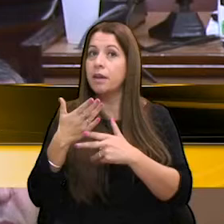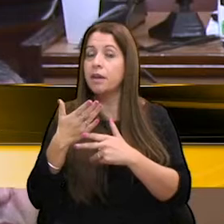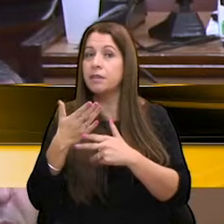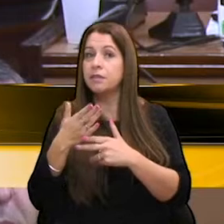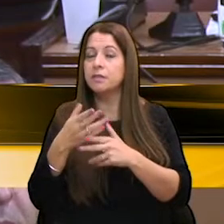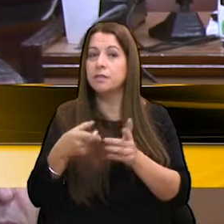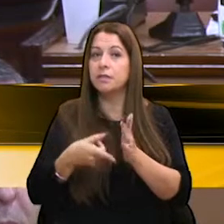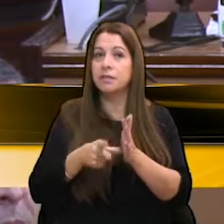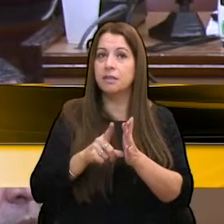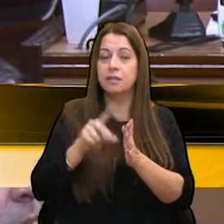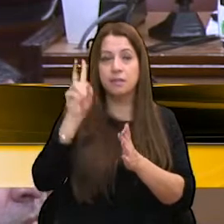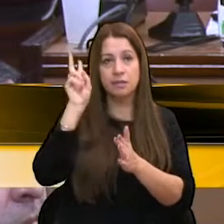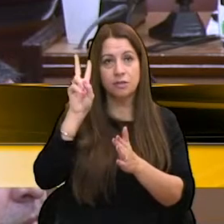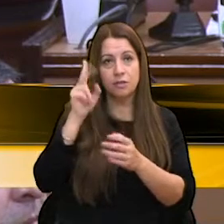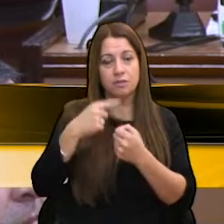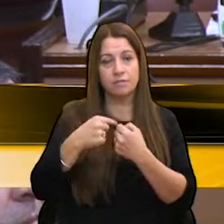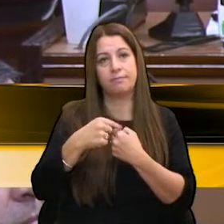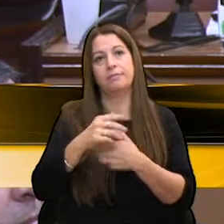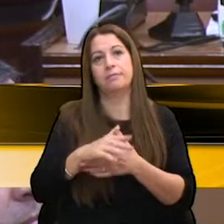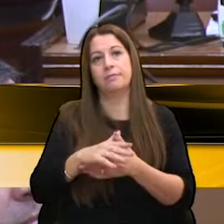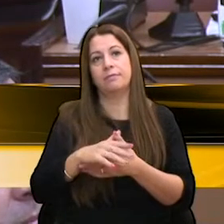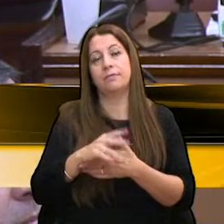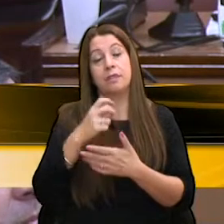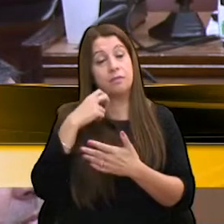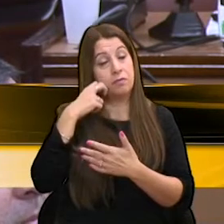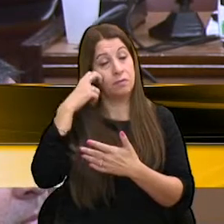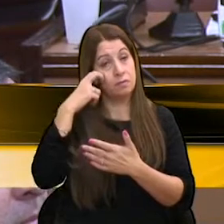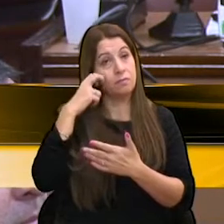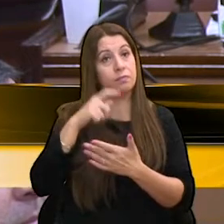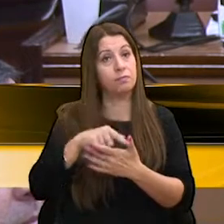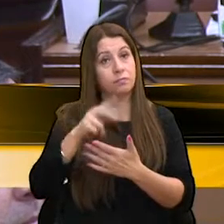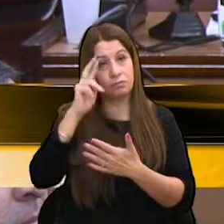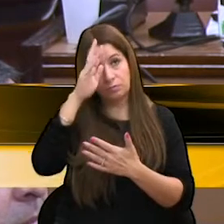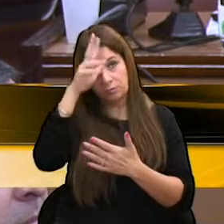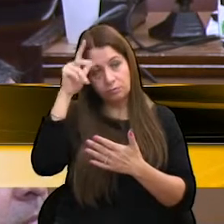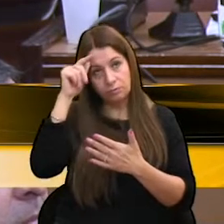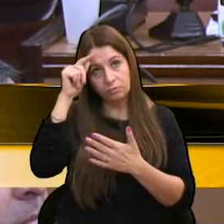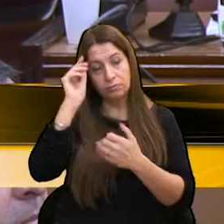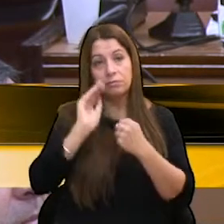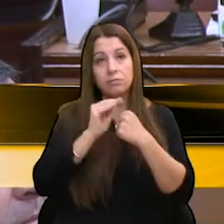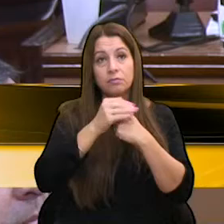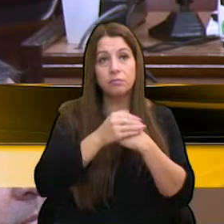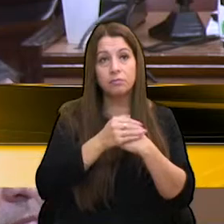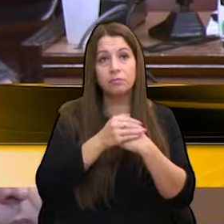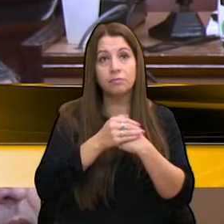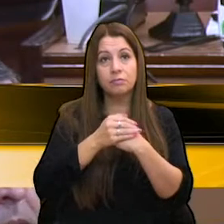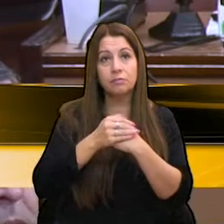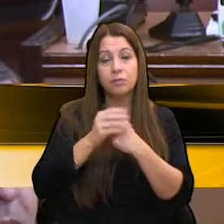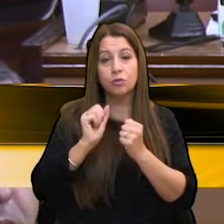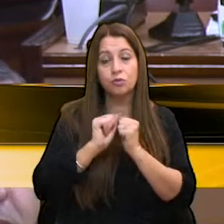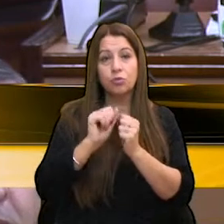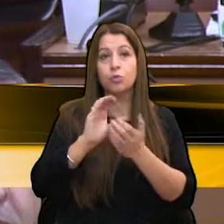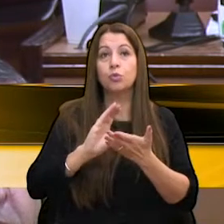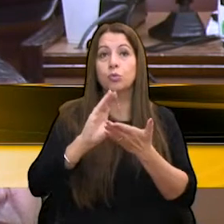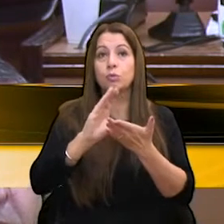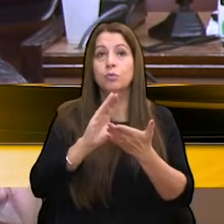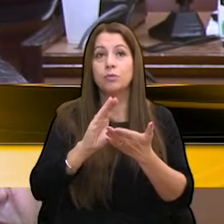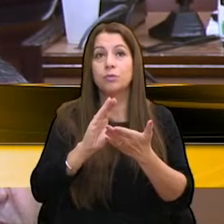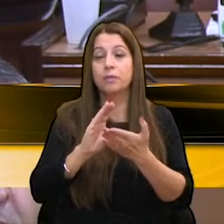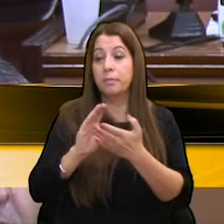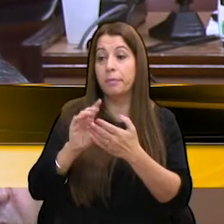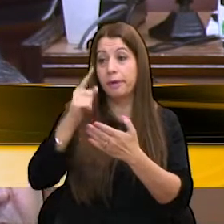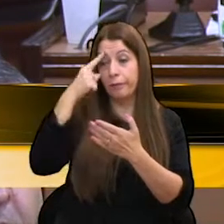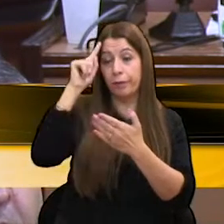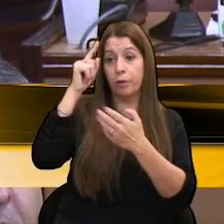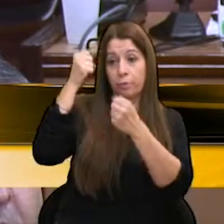diante da história da nossa cidade. É vergonhoso um prefeito que se esconde atrás de conselhos para arranjar